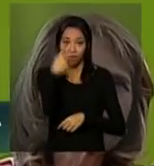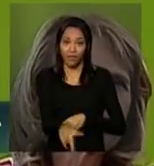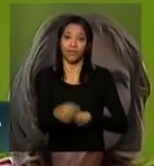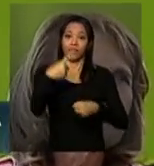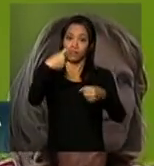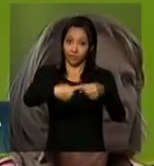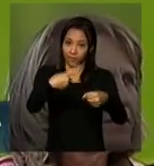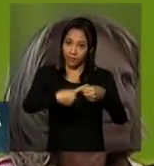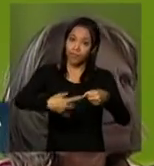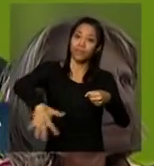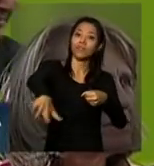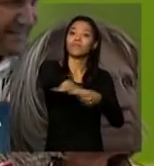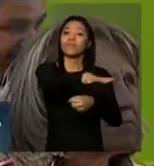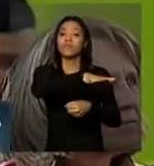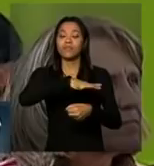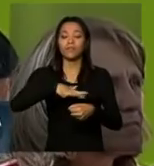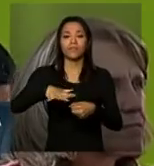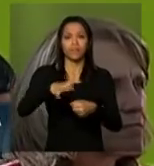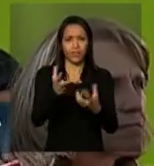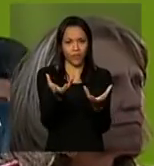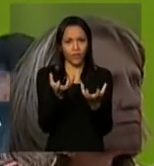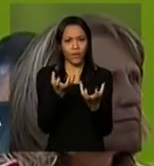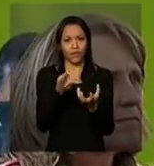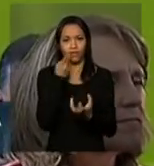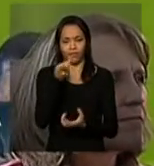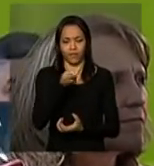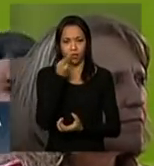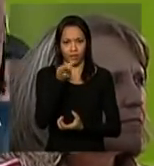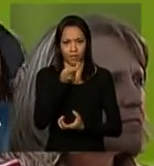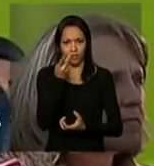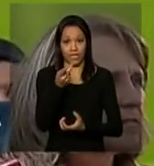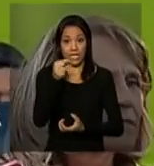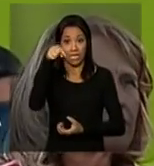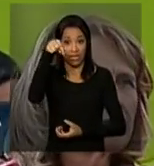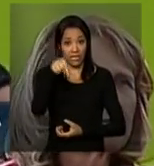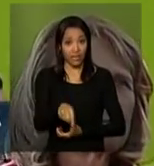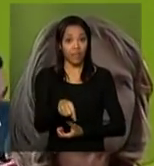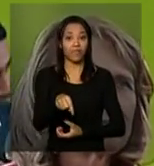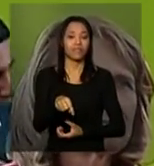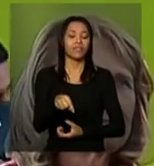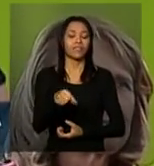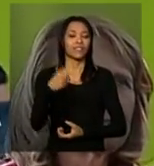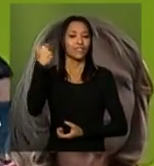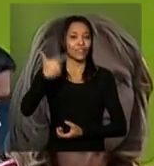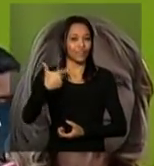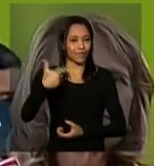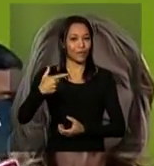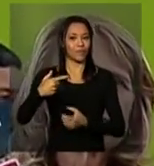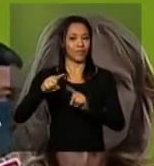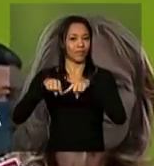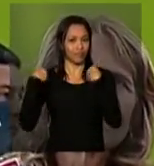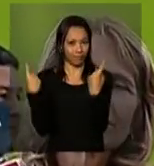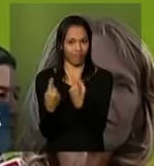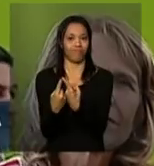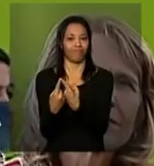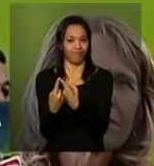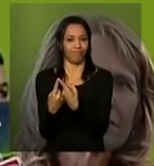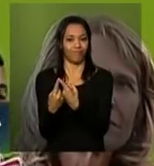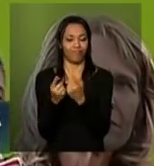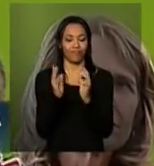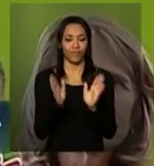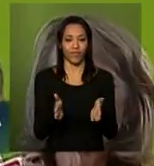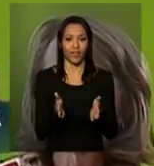Valadares eu queria dizer que nessa segunda cerimônia aqui em Governador Valadares